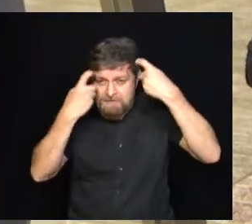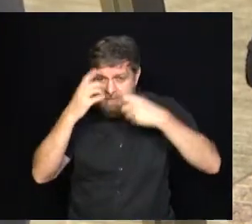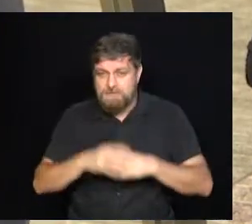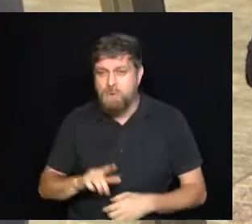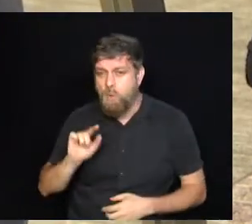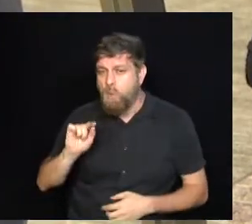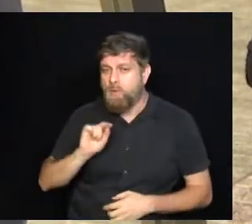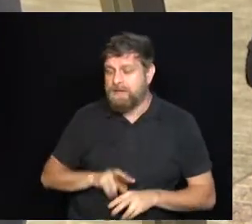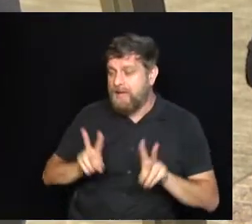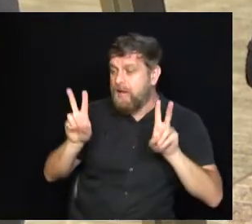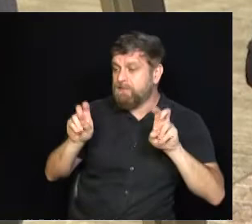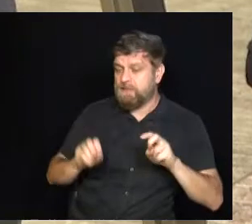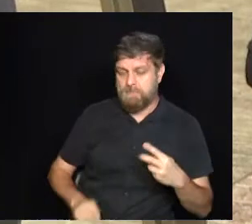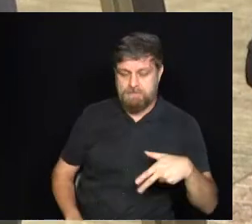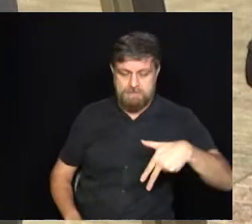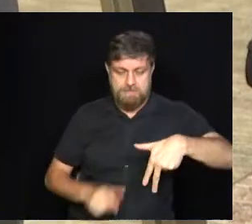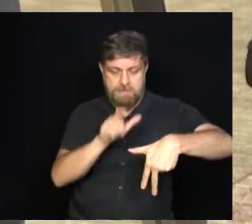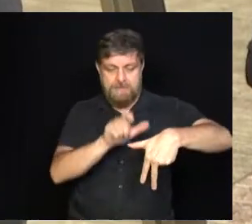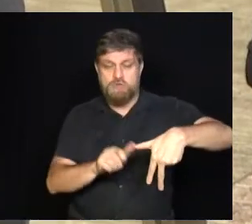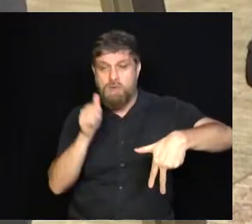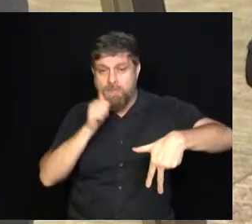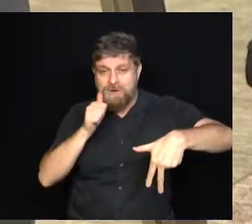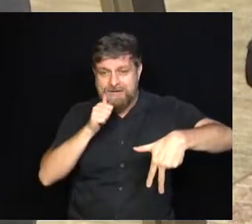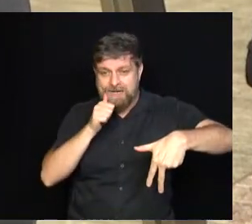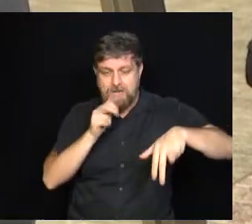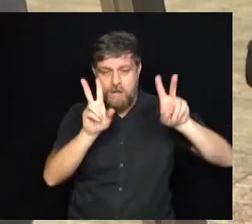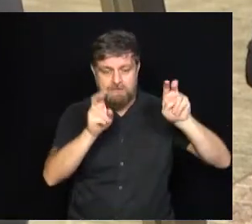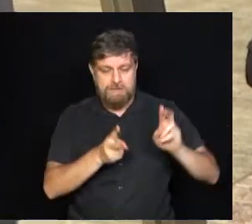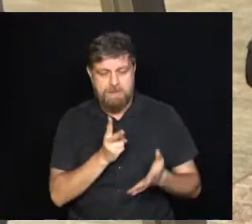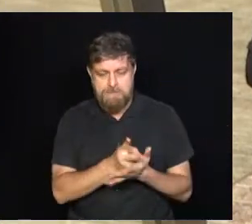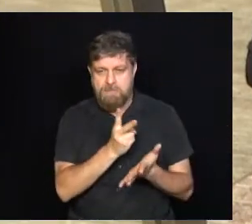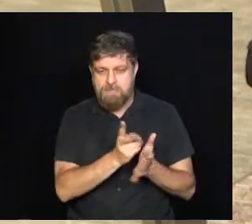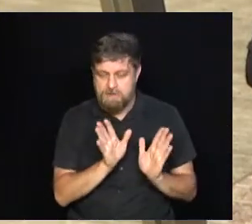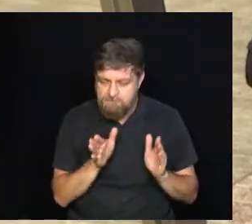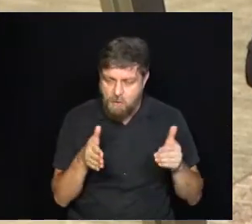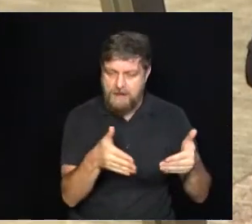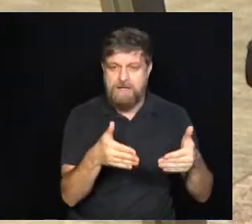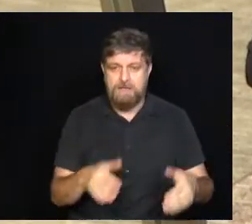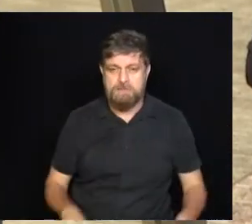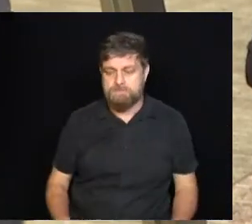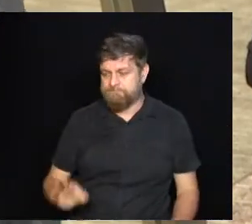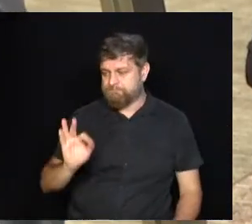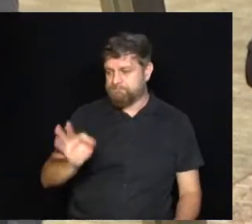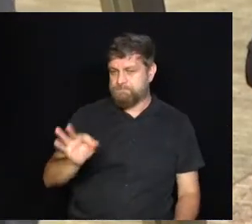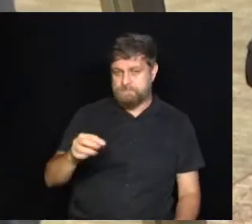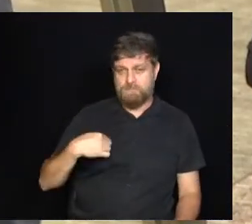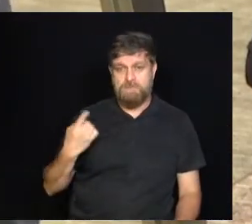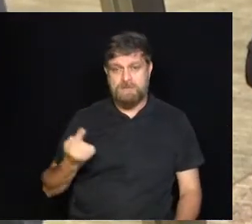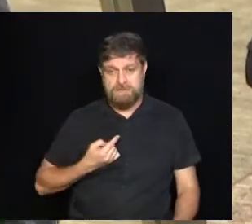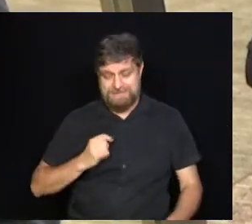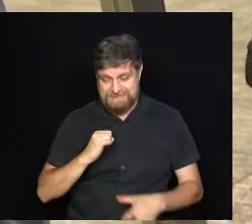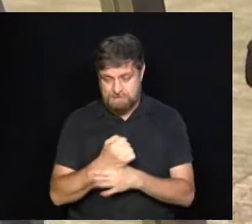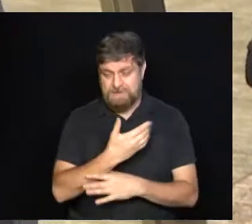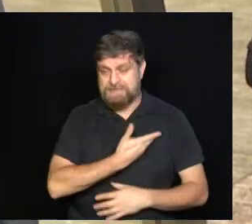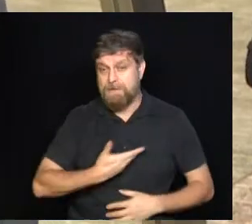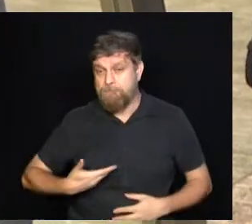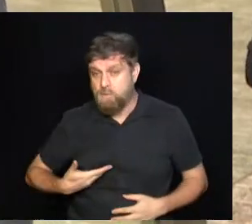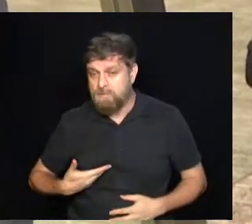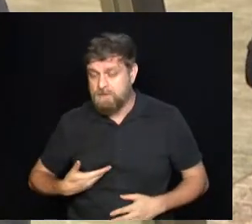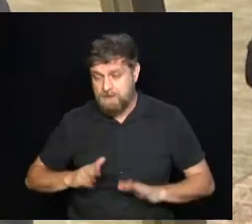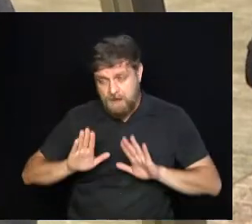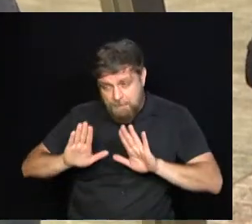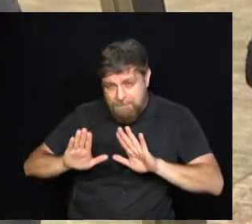diz respeito à mulher, né? Tanto que todo esse tema foi debatido hoje aqui. Exatamente, a gente está falando de segurança pública, mas a segurança